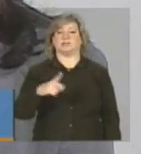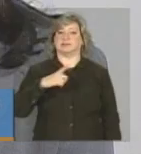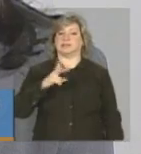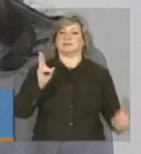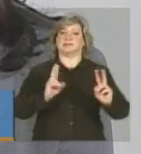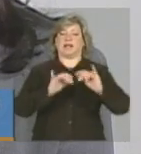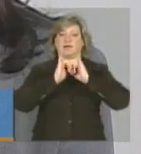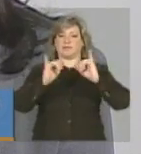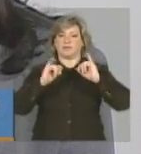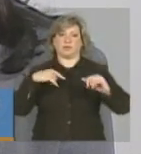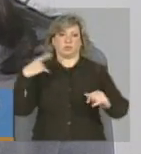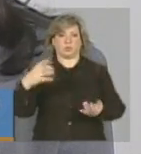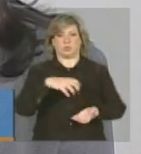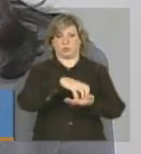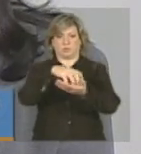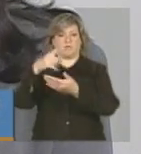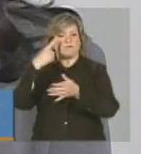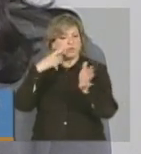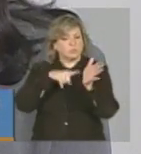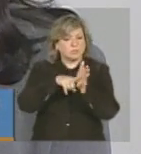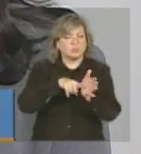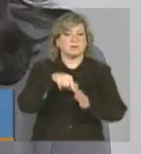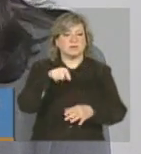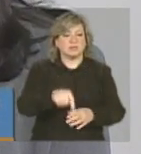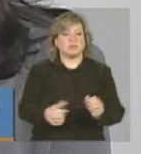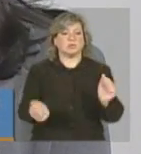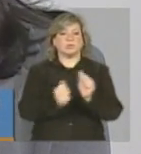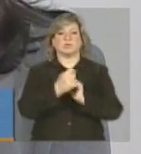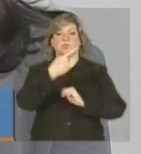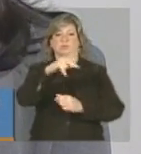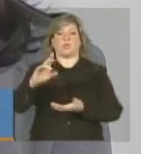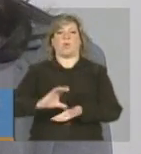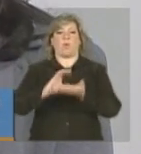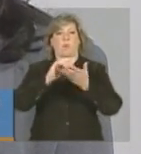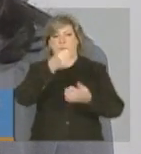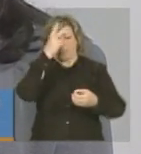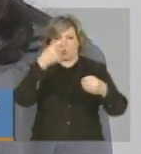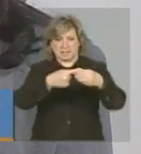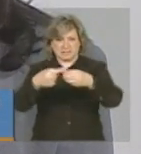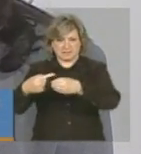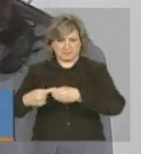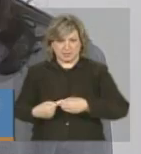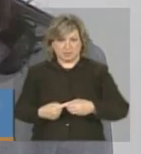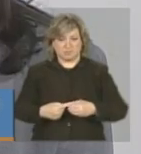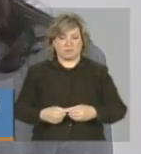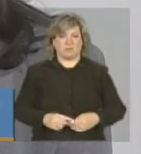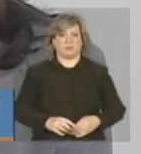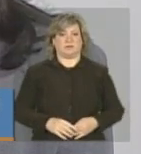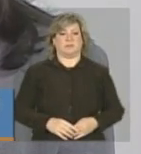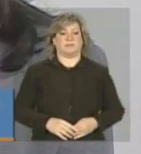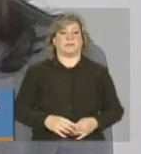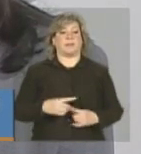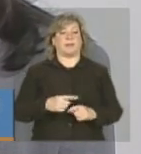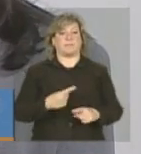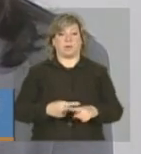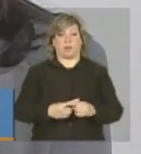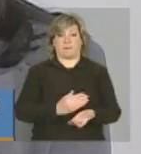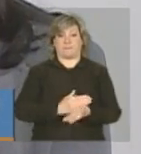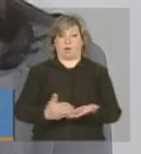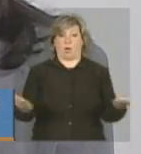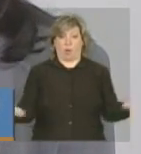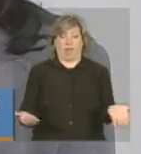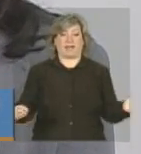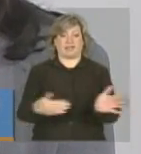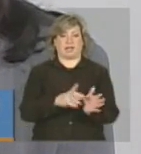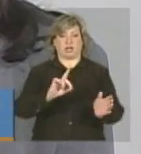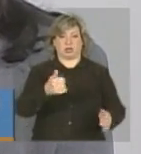às entidades que monitorem isso junto ao seu conselho municipal. Quer dizer, claro que a partir de hoje até o dia